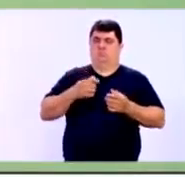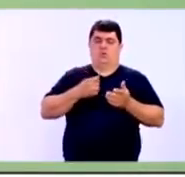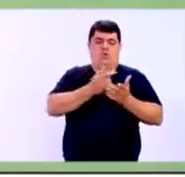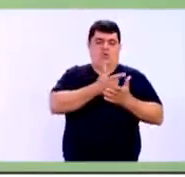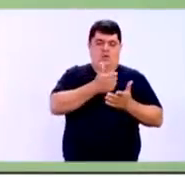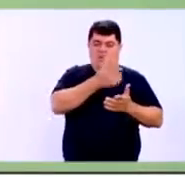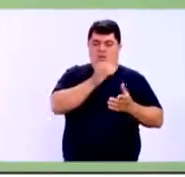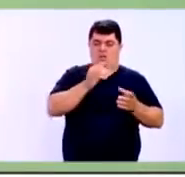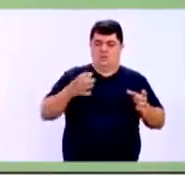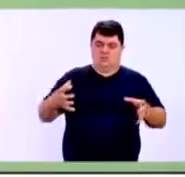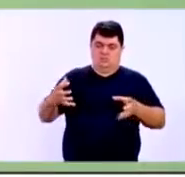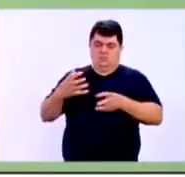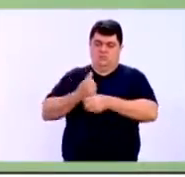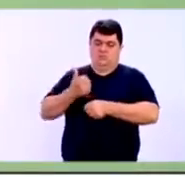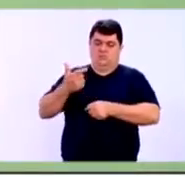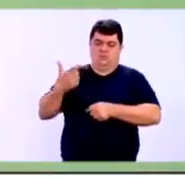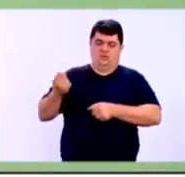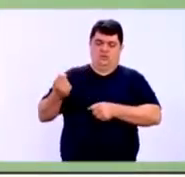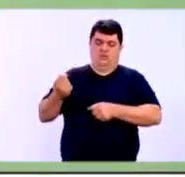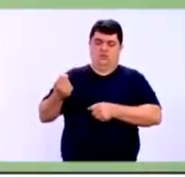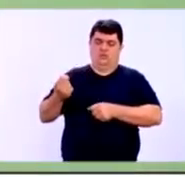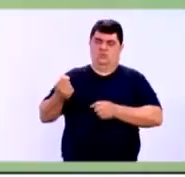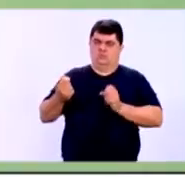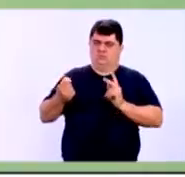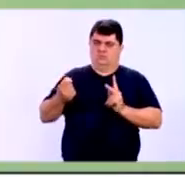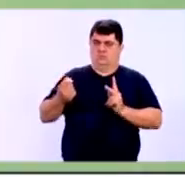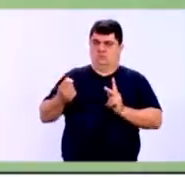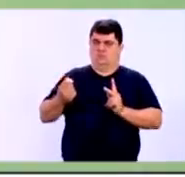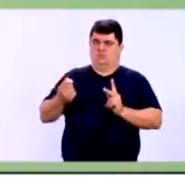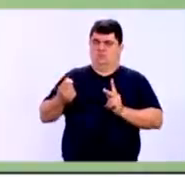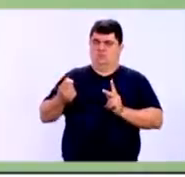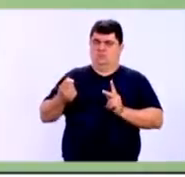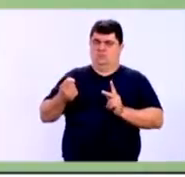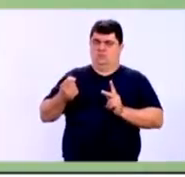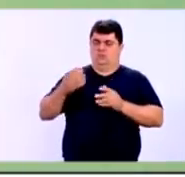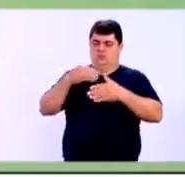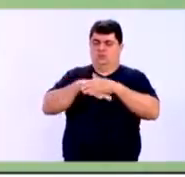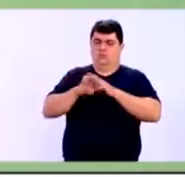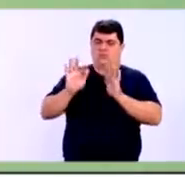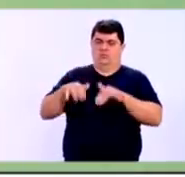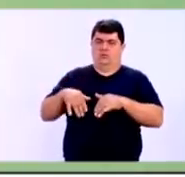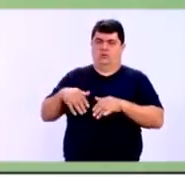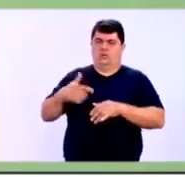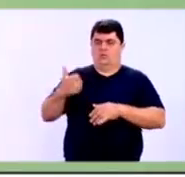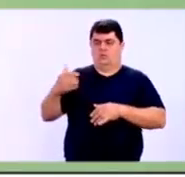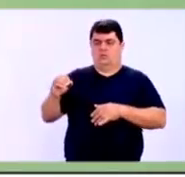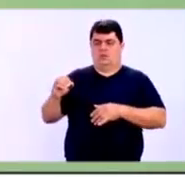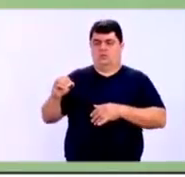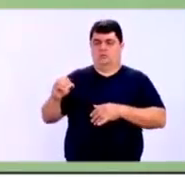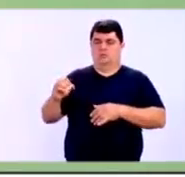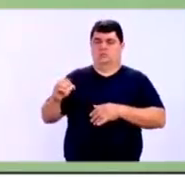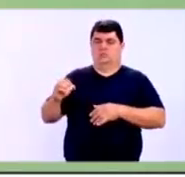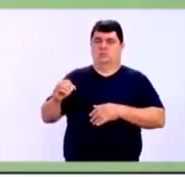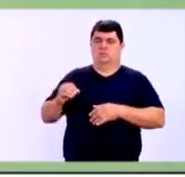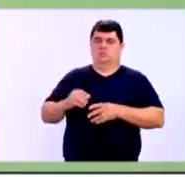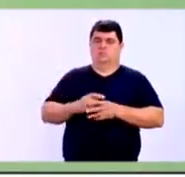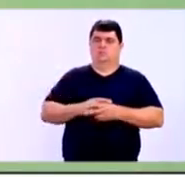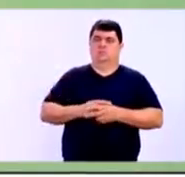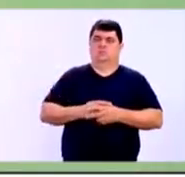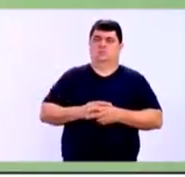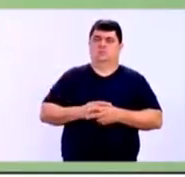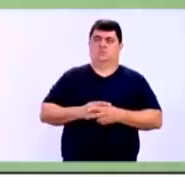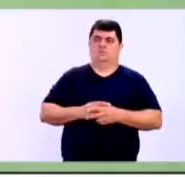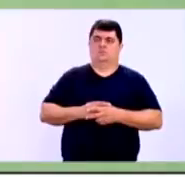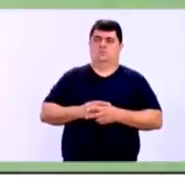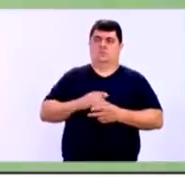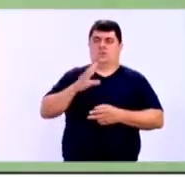mais 10. Fiquei com 20, certo? No estoque final, eu só tenho 10. Então, qual foi o